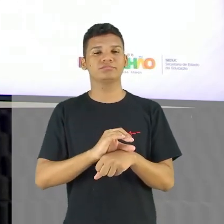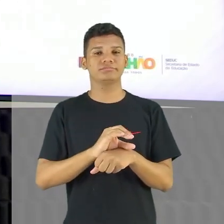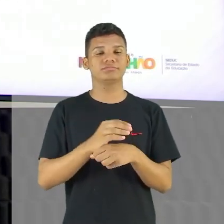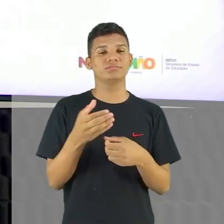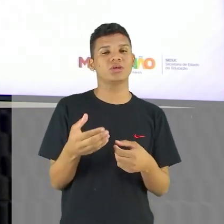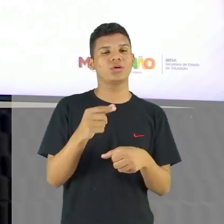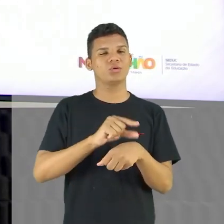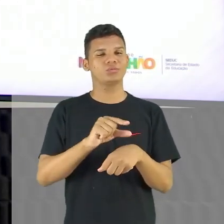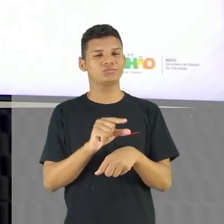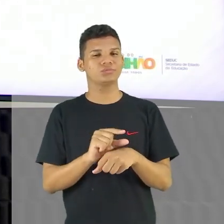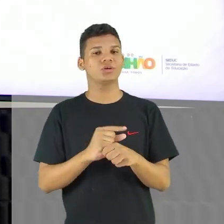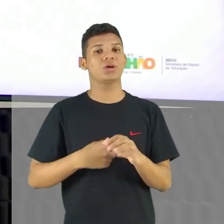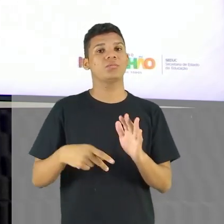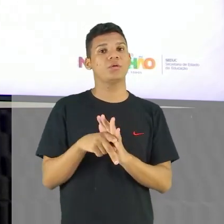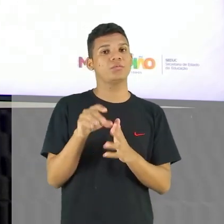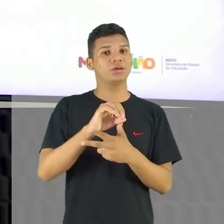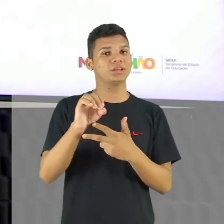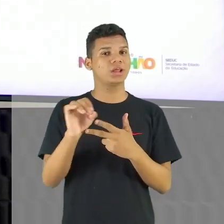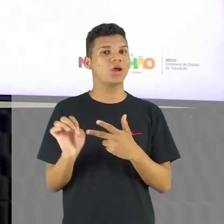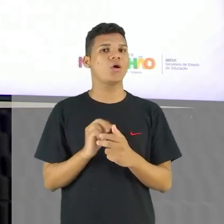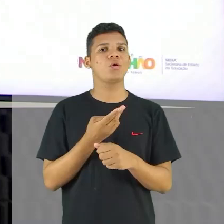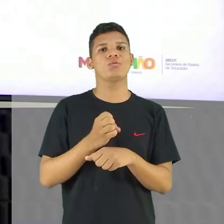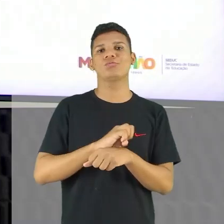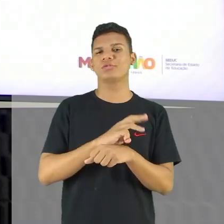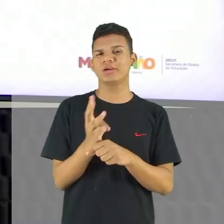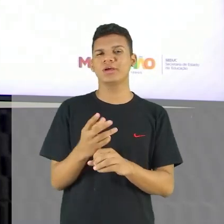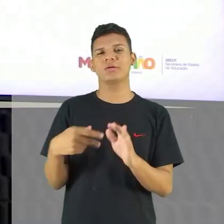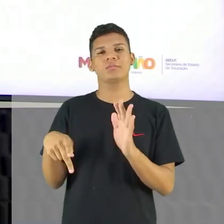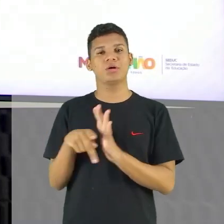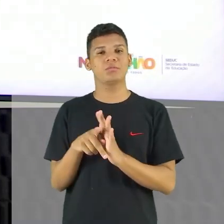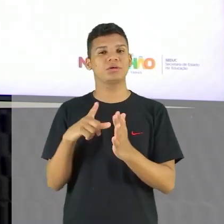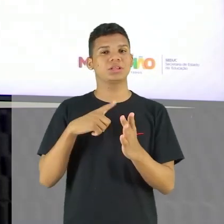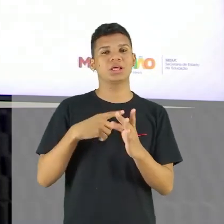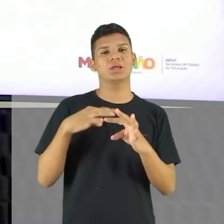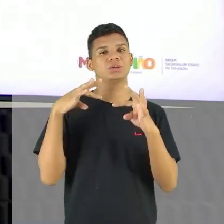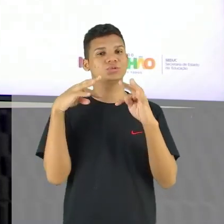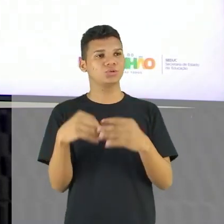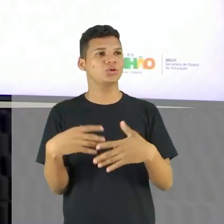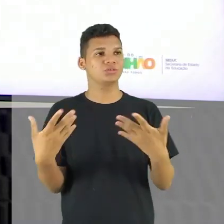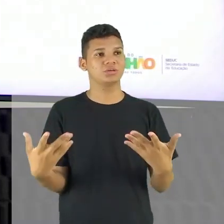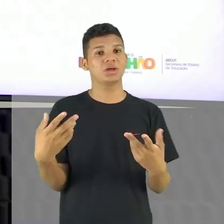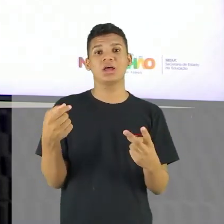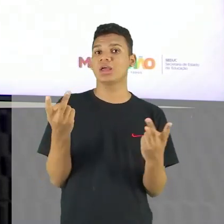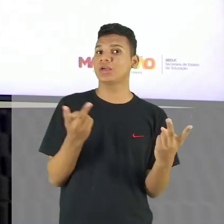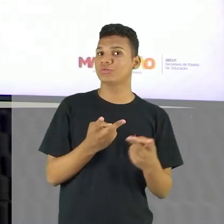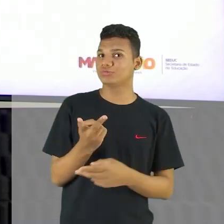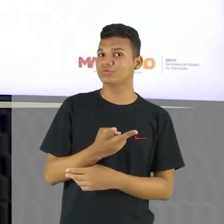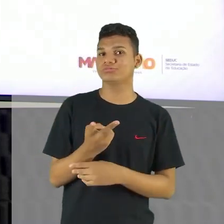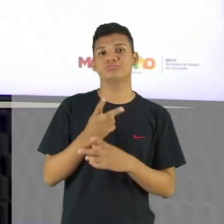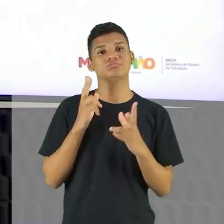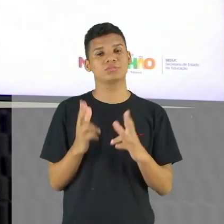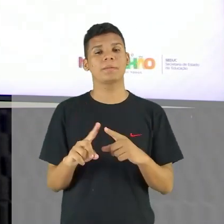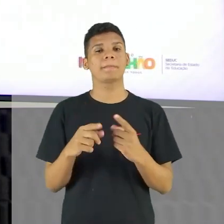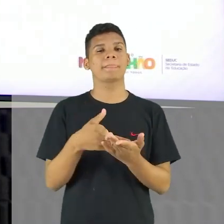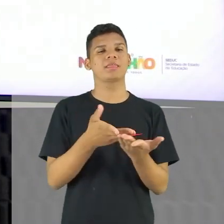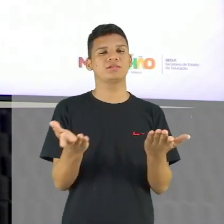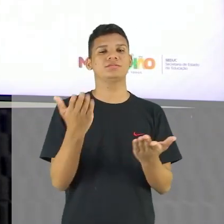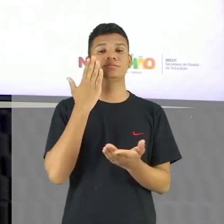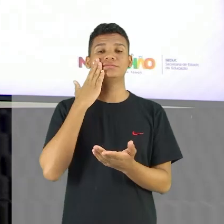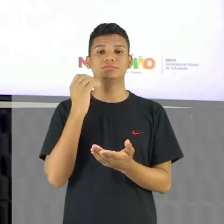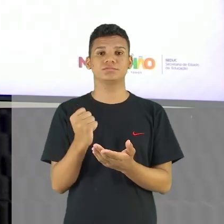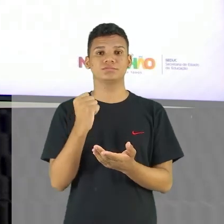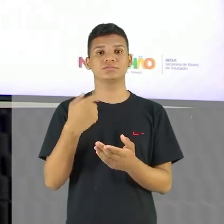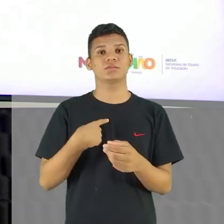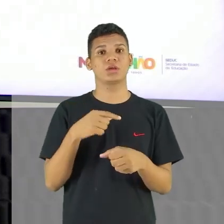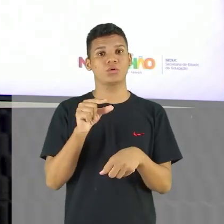Paz Enem, UEMA, ou Enem, Paz, UEMA, enfim, para o Enem, para o Paz, para o UEMA, para Paz e UEMA, a mesma coisa. Você que está aqui, saiba que